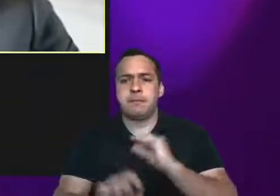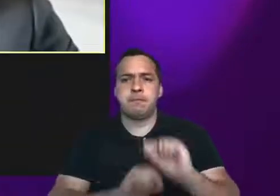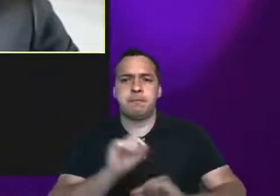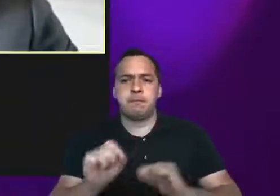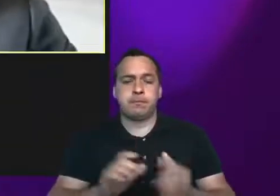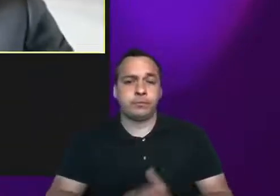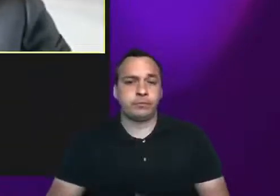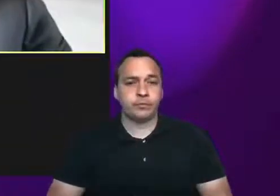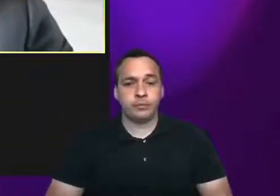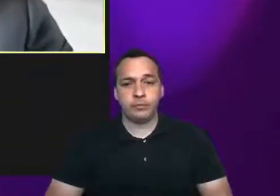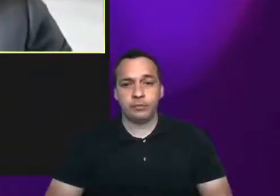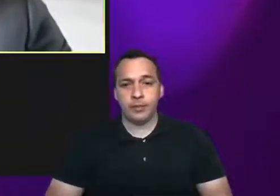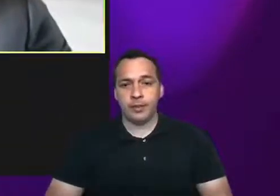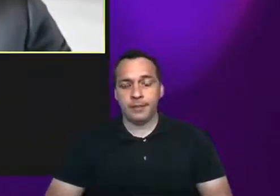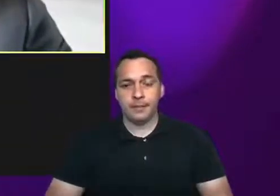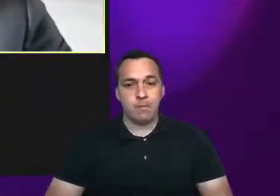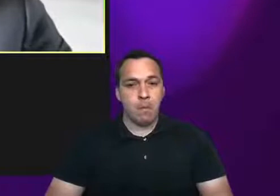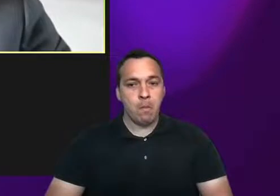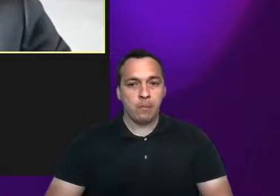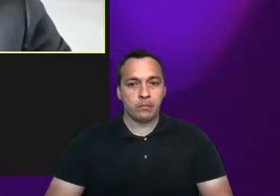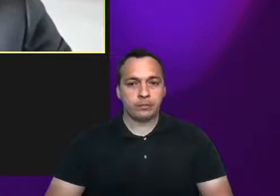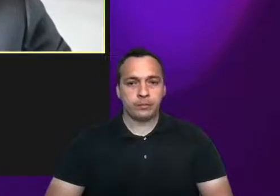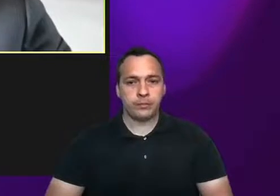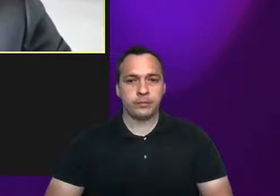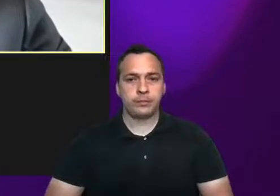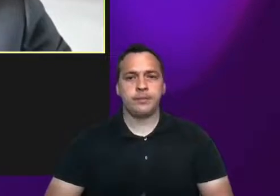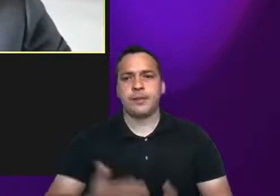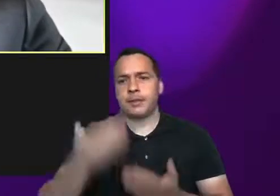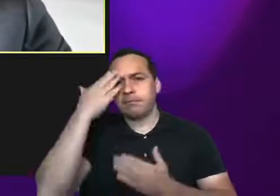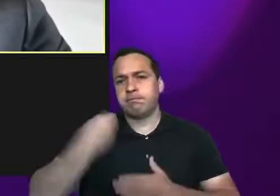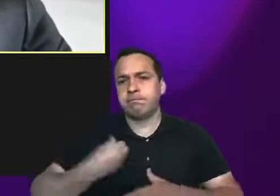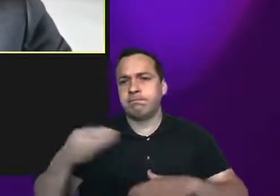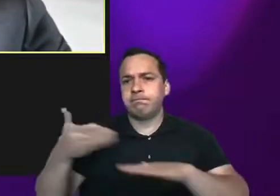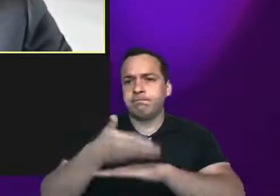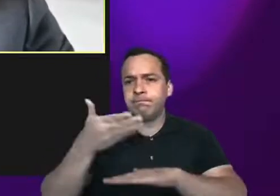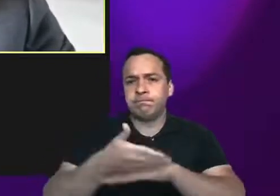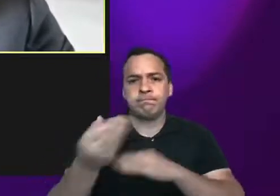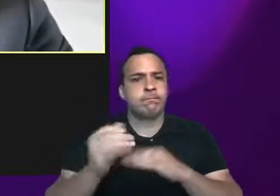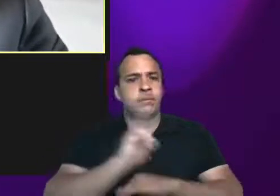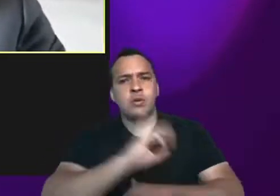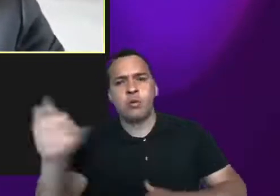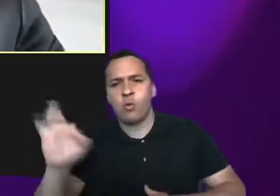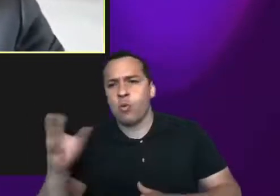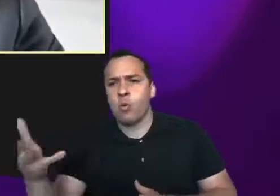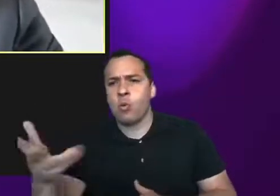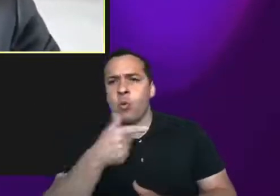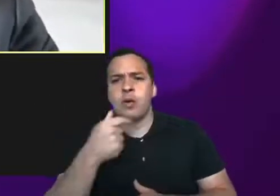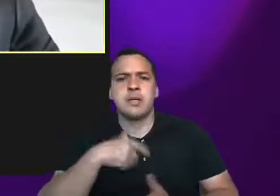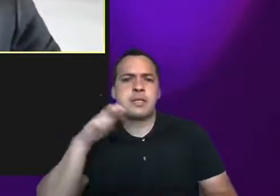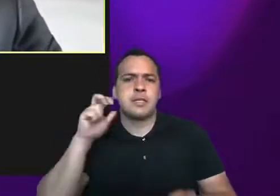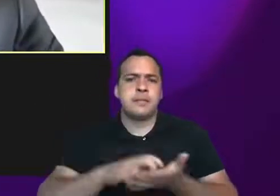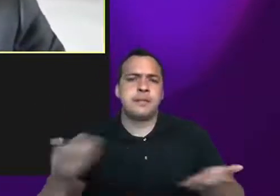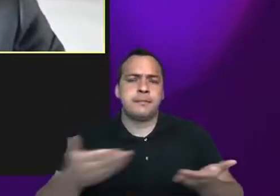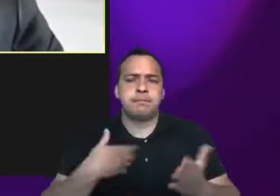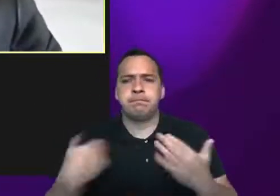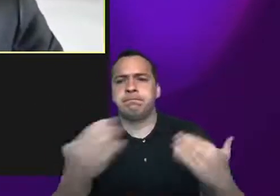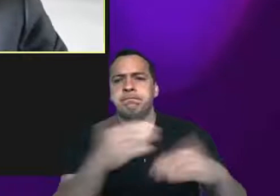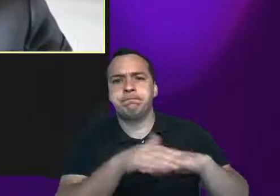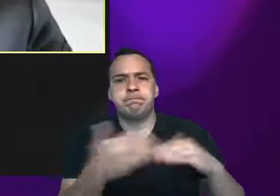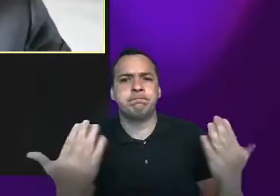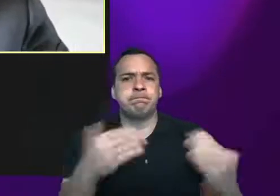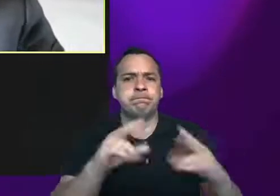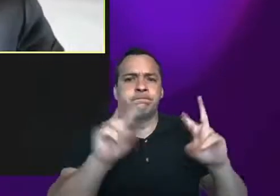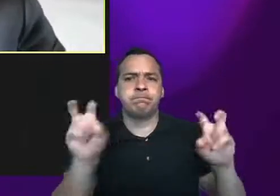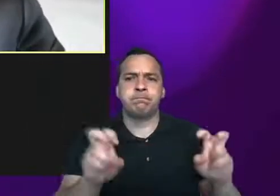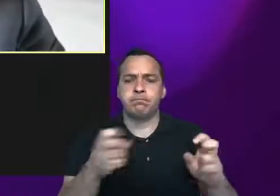Muito obrigado, André, pela participação. Excelente manhã estamos tendo aqui em relação ao